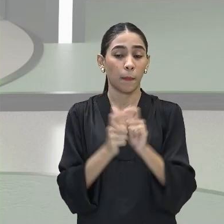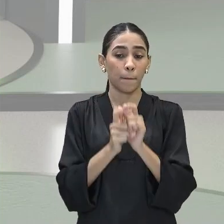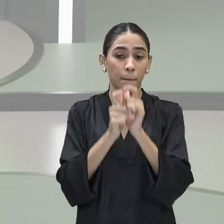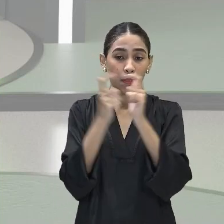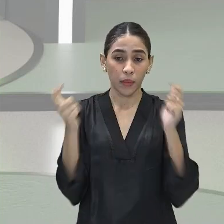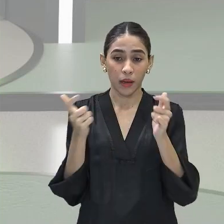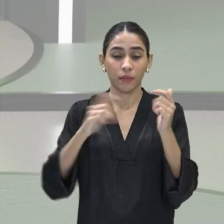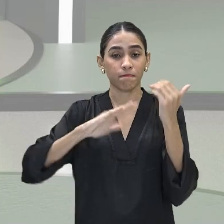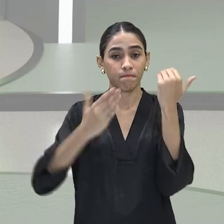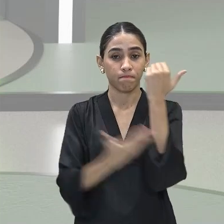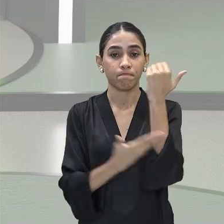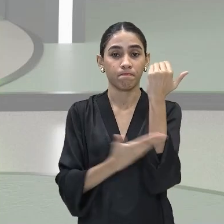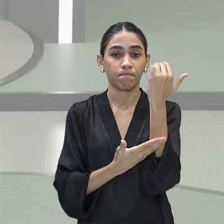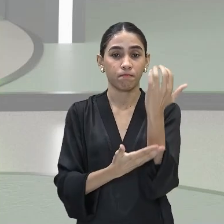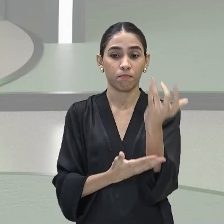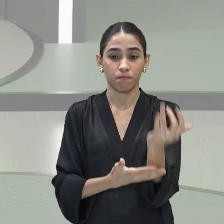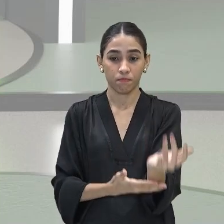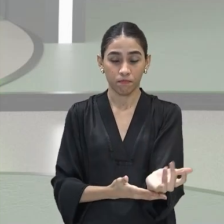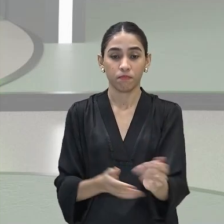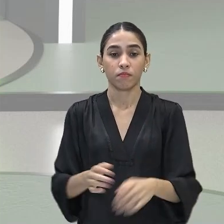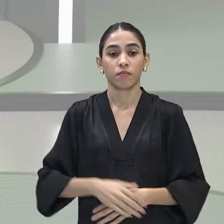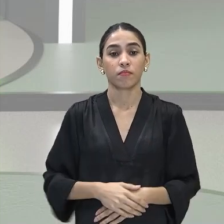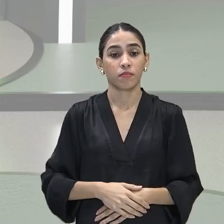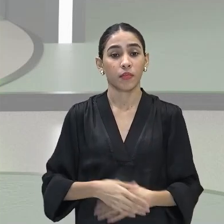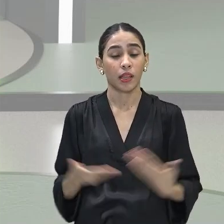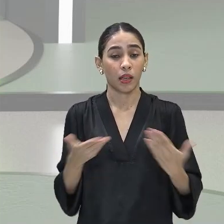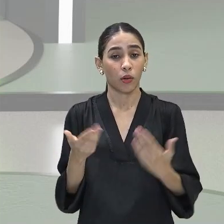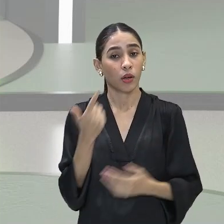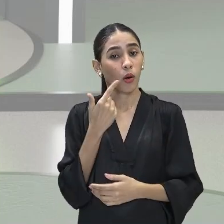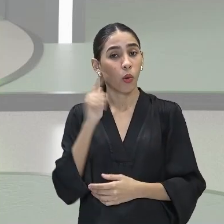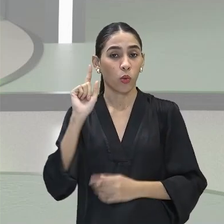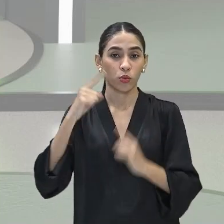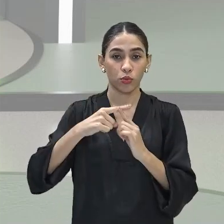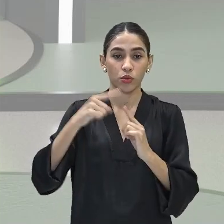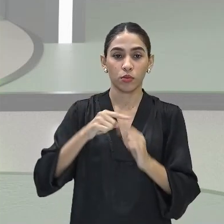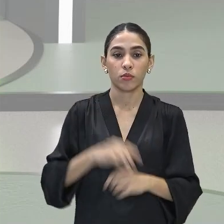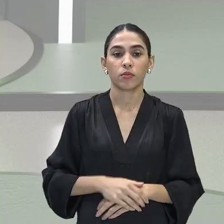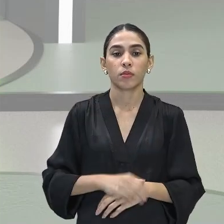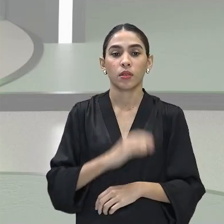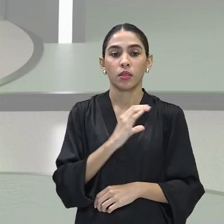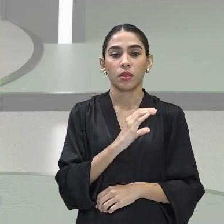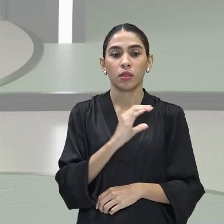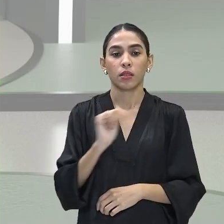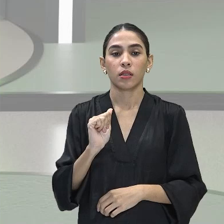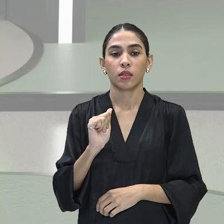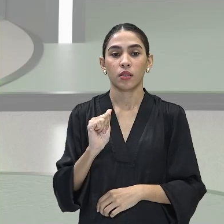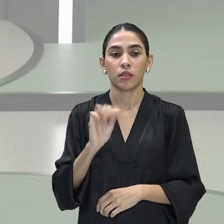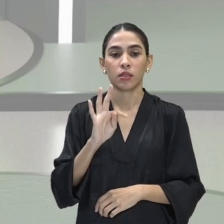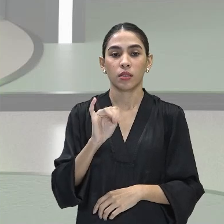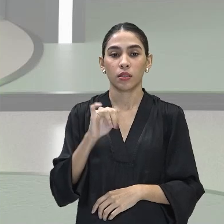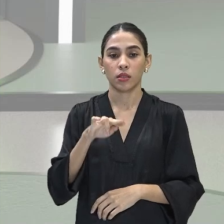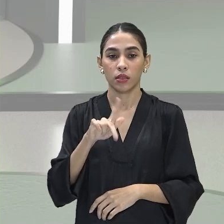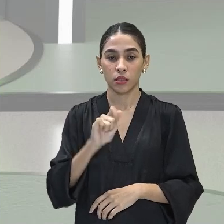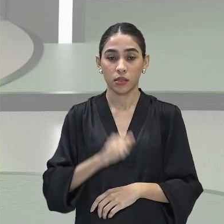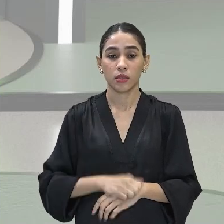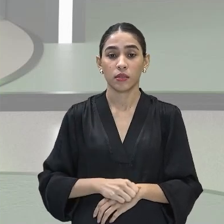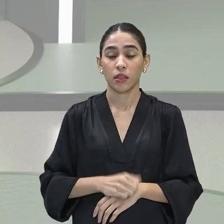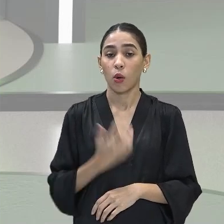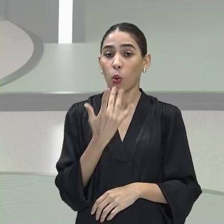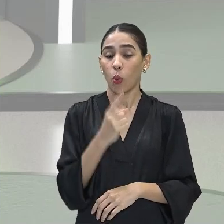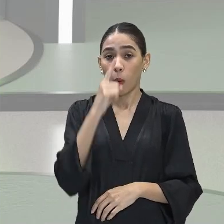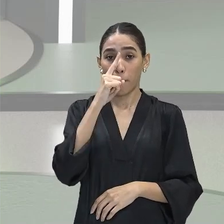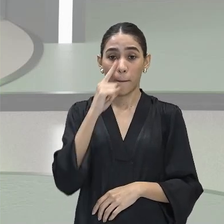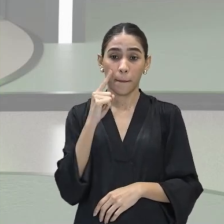já foi devastada. E aqui a gente tem um outro bioma, que é o bioma da Caatinga, né, que está aqui em amarelo, e a